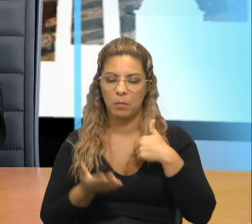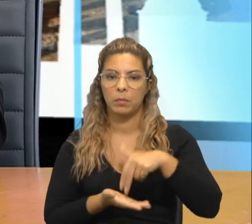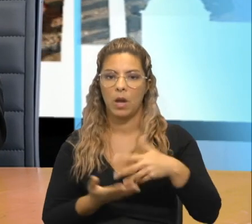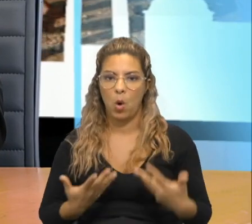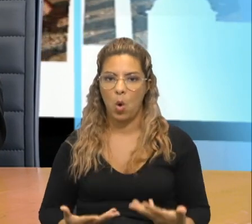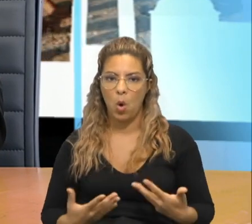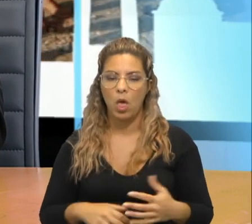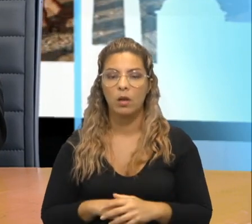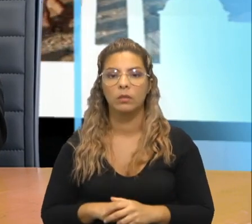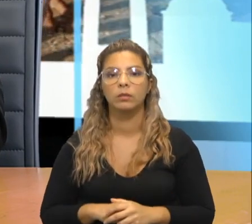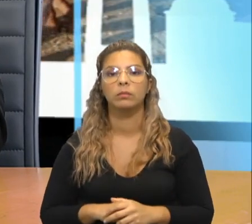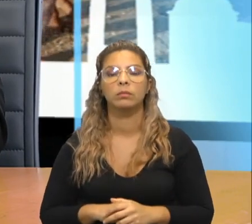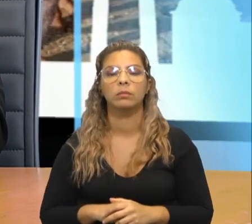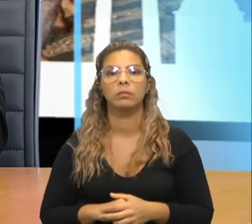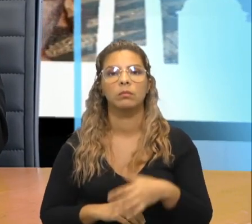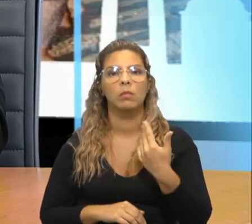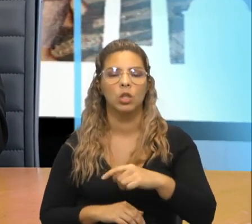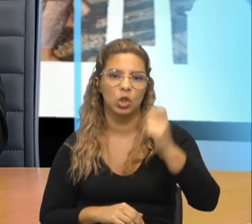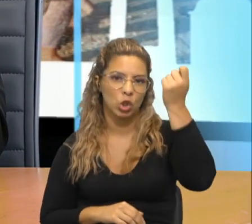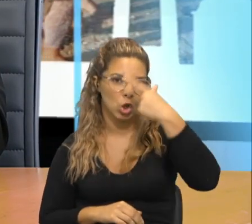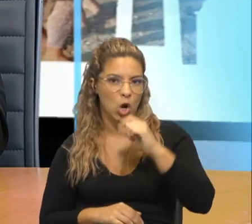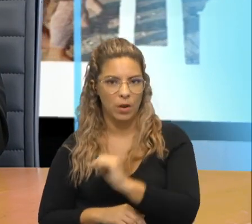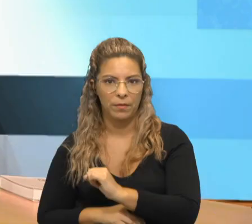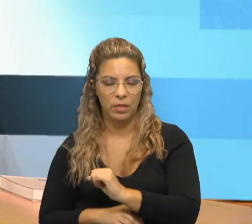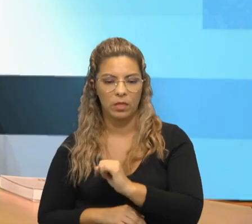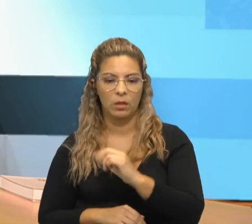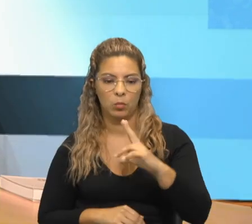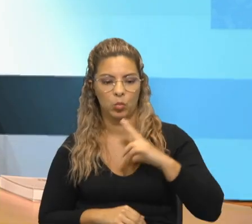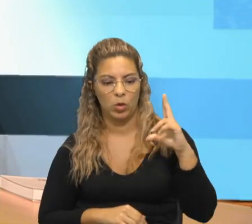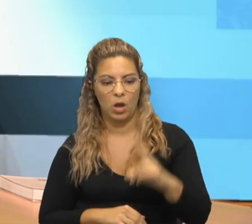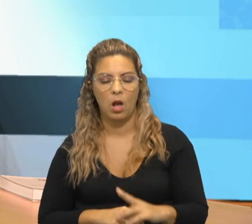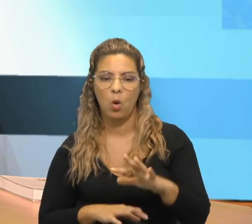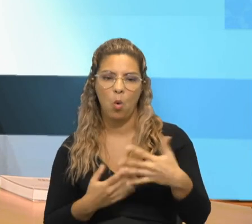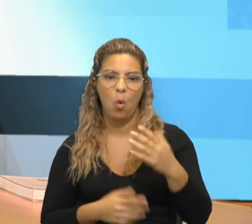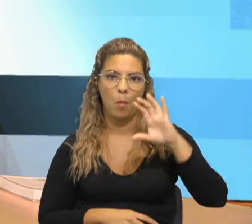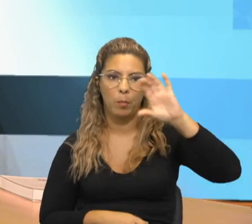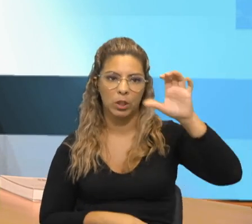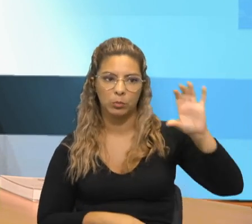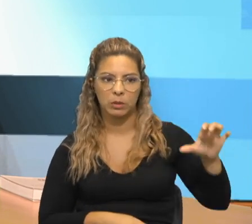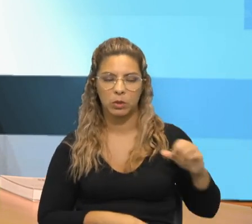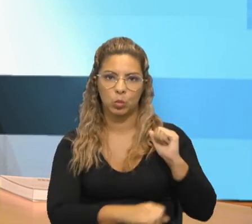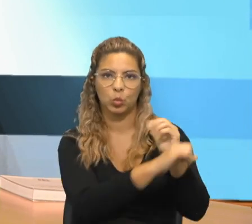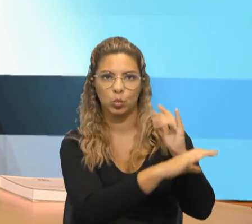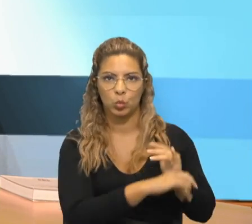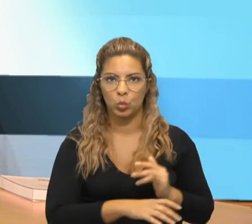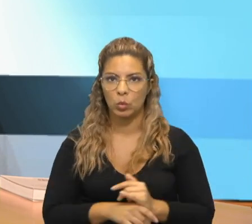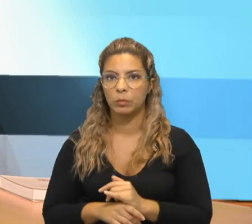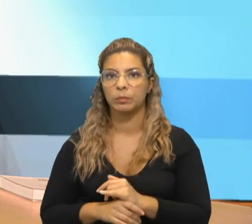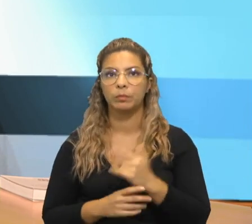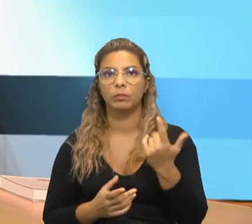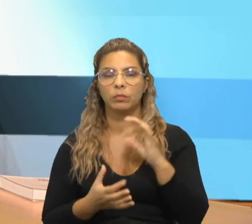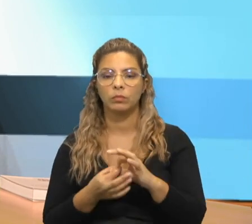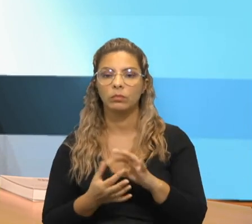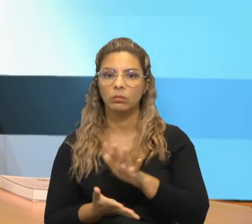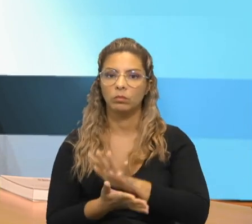futuro, porque a história, seja da presença em Portugal, seja noutros países, acontece sobretudo em torno de uma